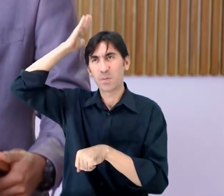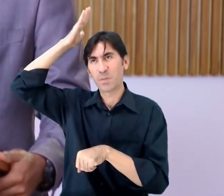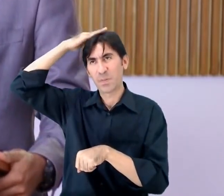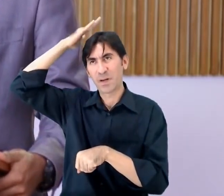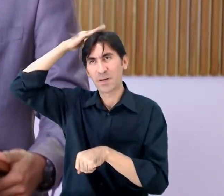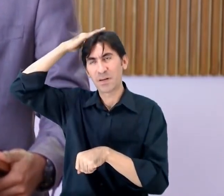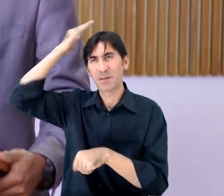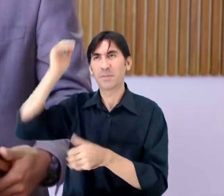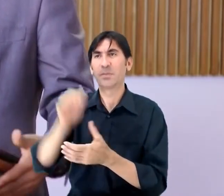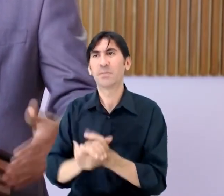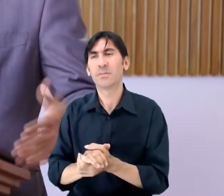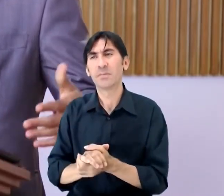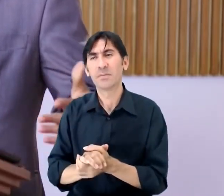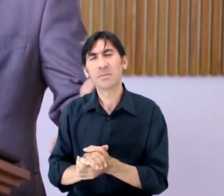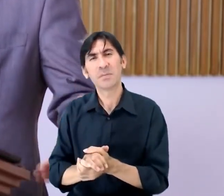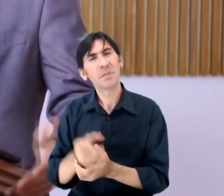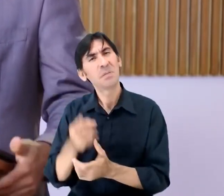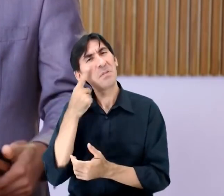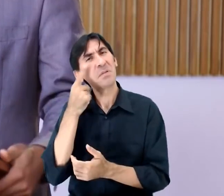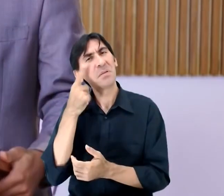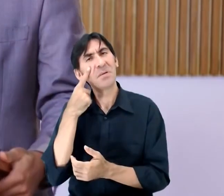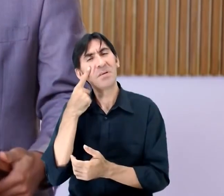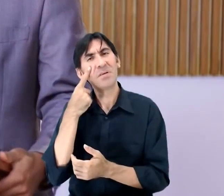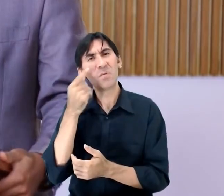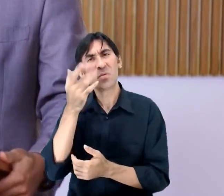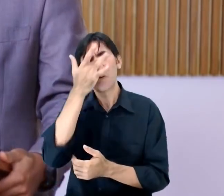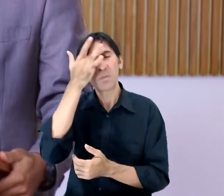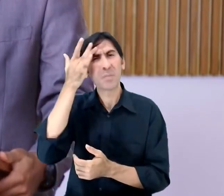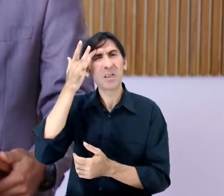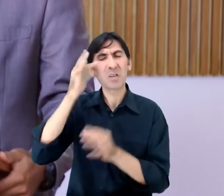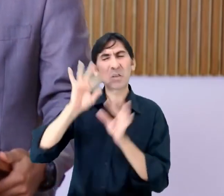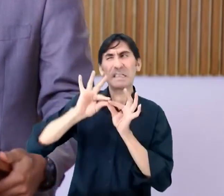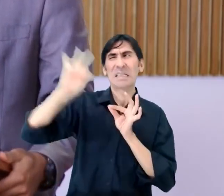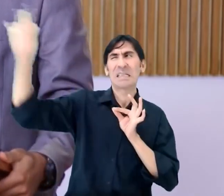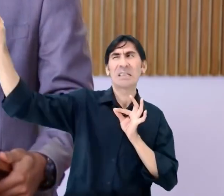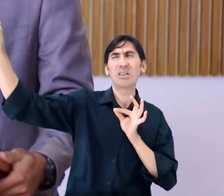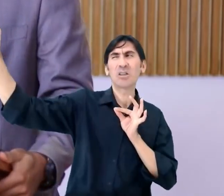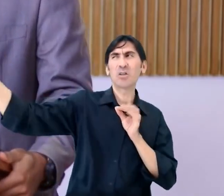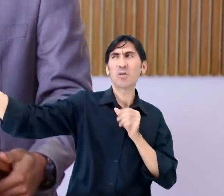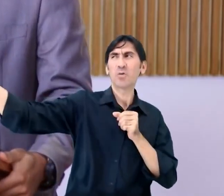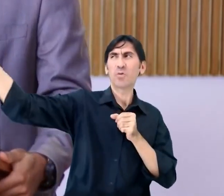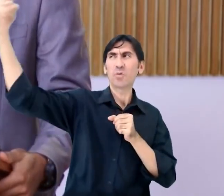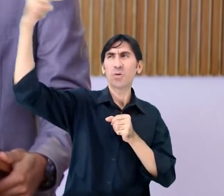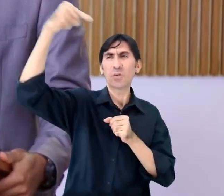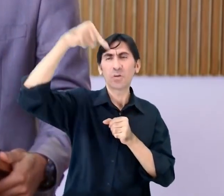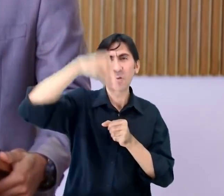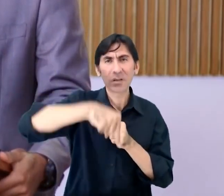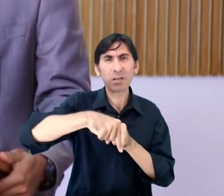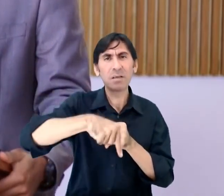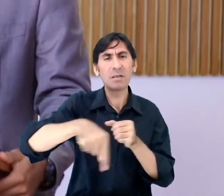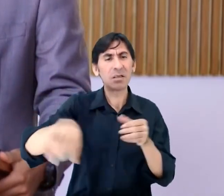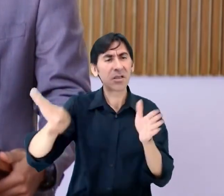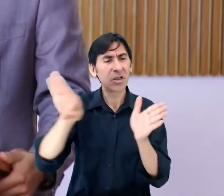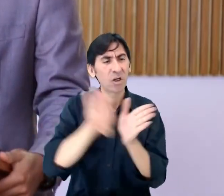vindo de longe, trazendo várias literaturas, começou a poder ver resultados